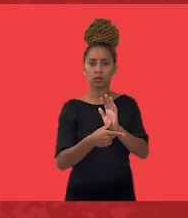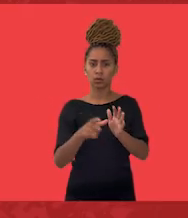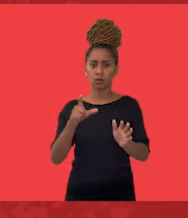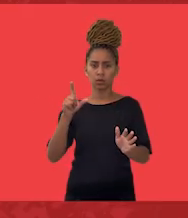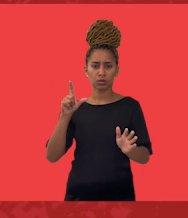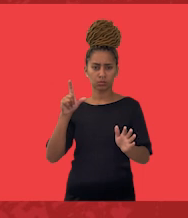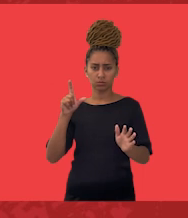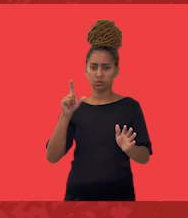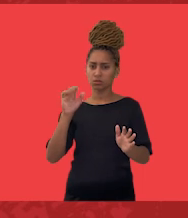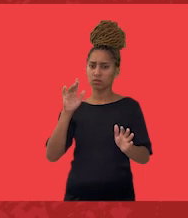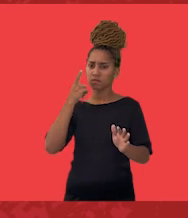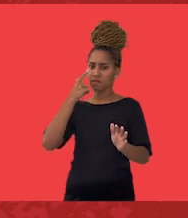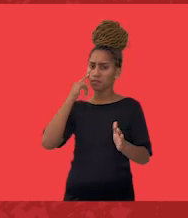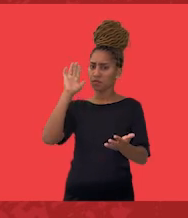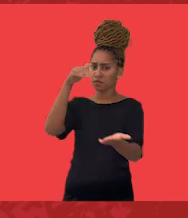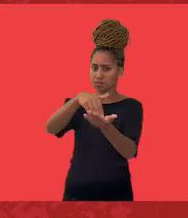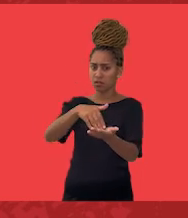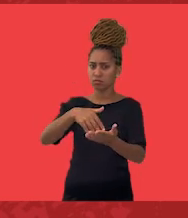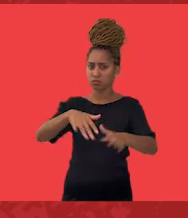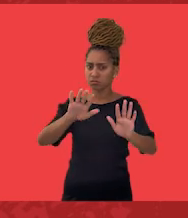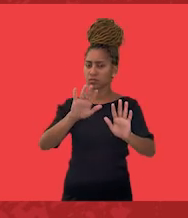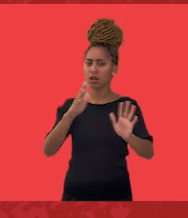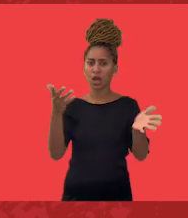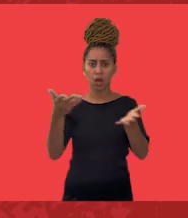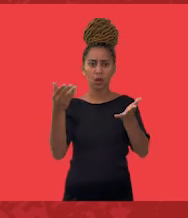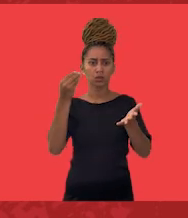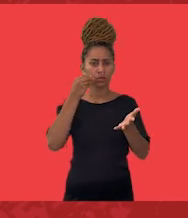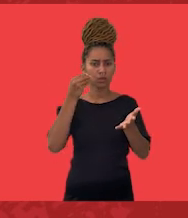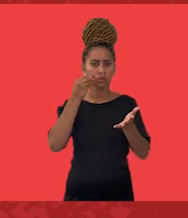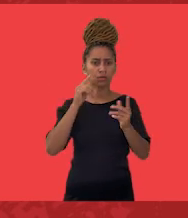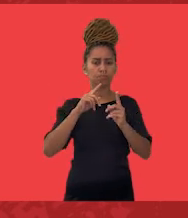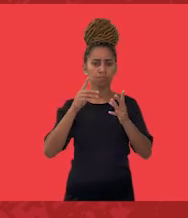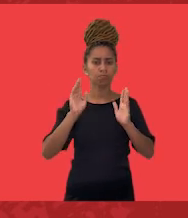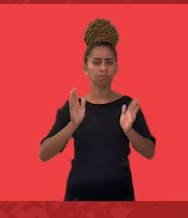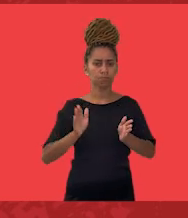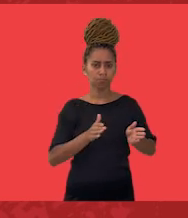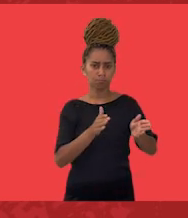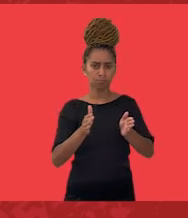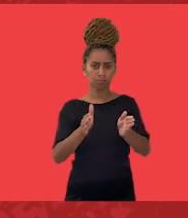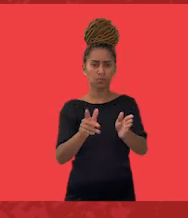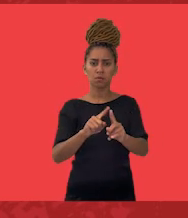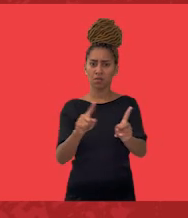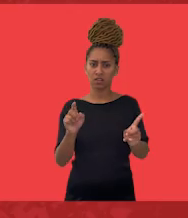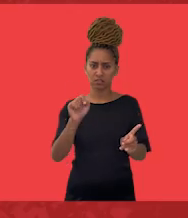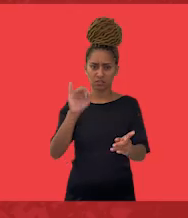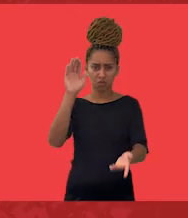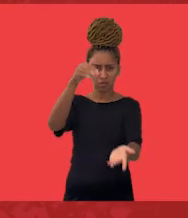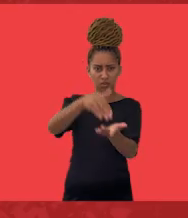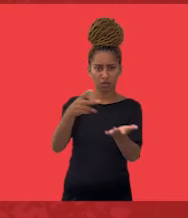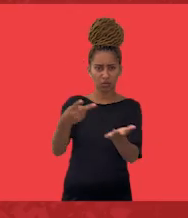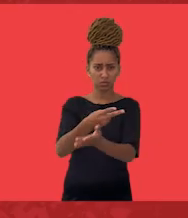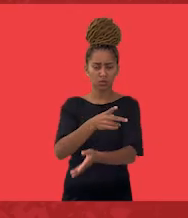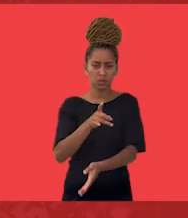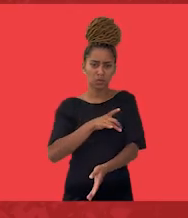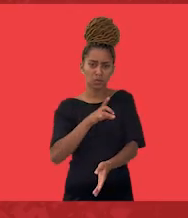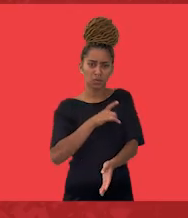espreita, espia decorrentes derrotas e as incontáveis armadilhas que costuro para que eu